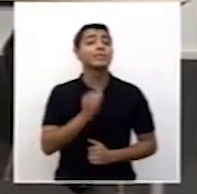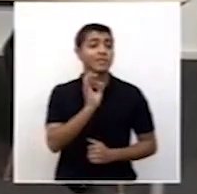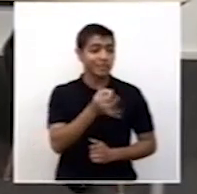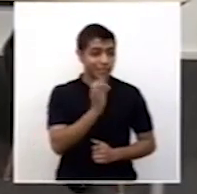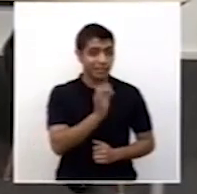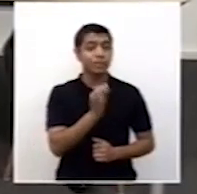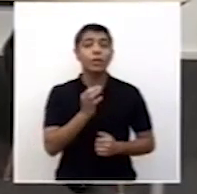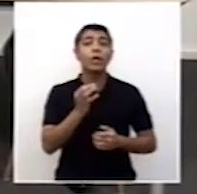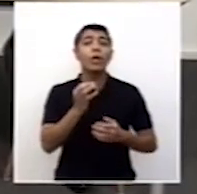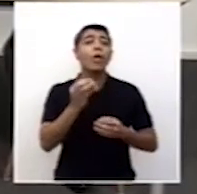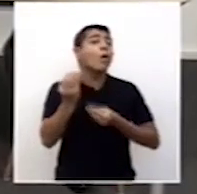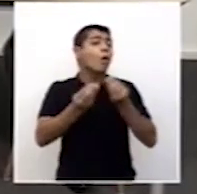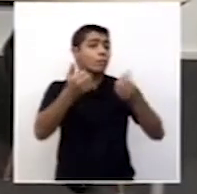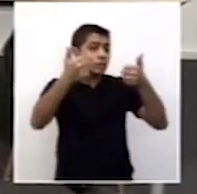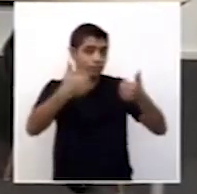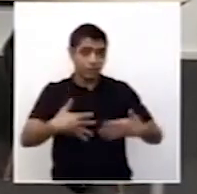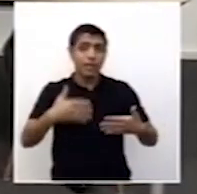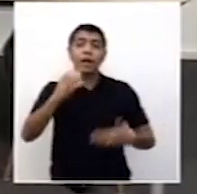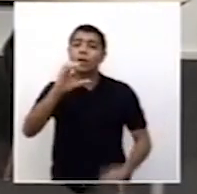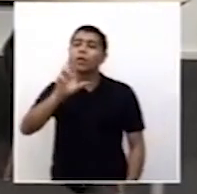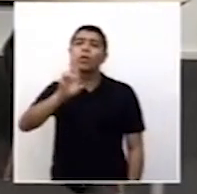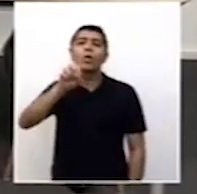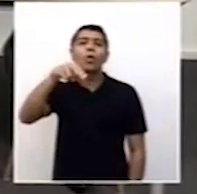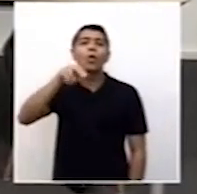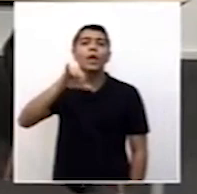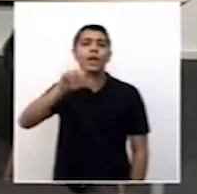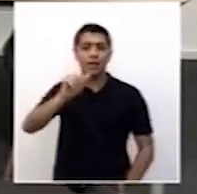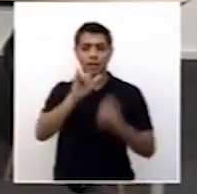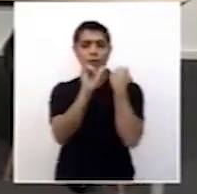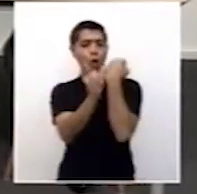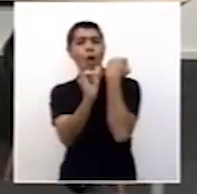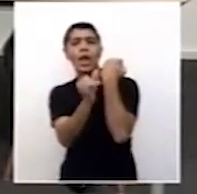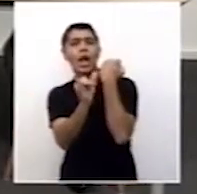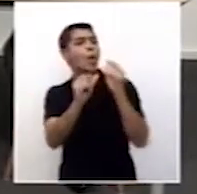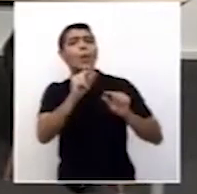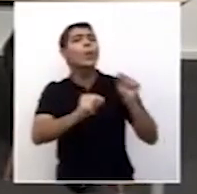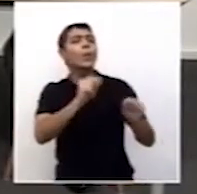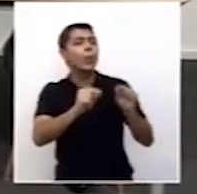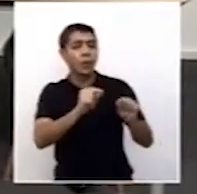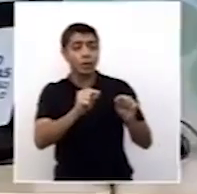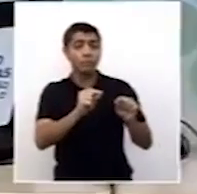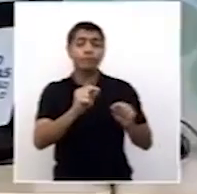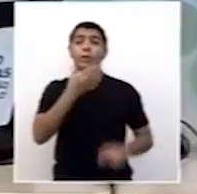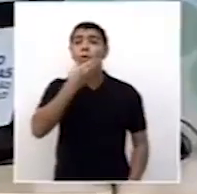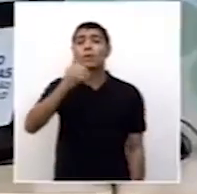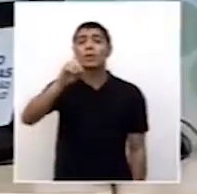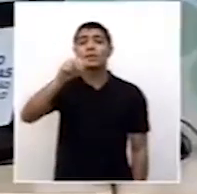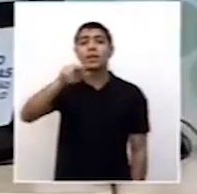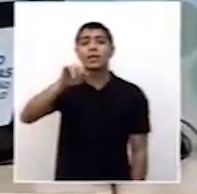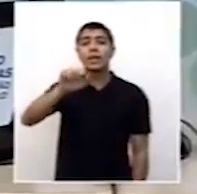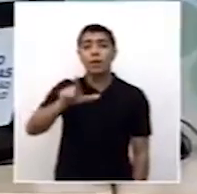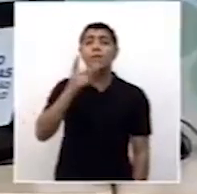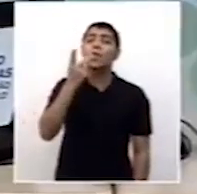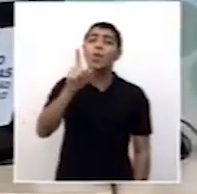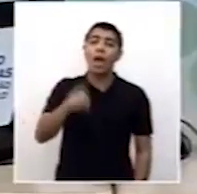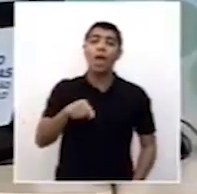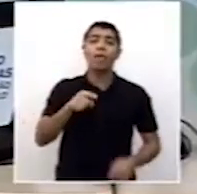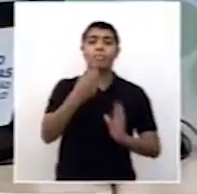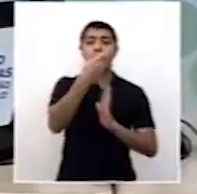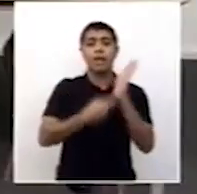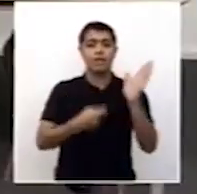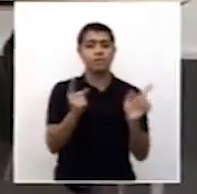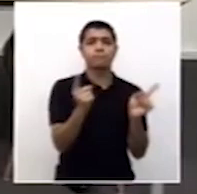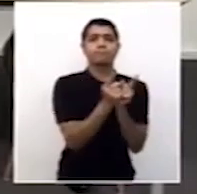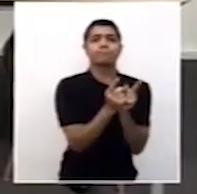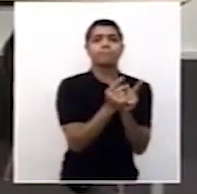crônica. O Daniel disse que é um pequeno texto que conta uma história do cotidiano, professora.